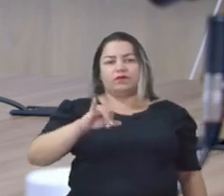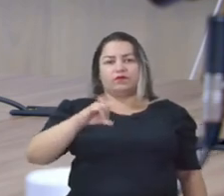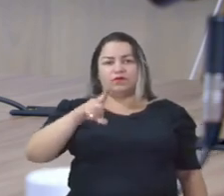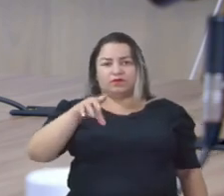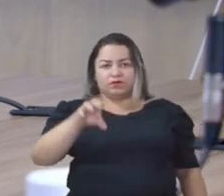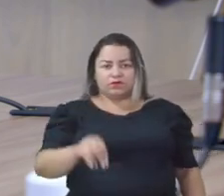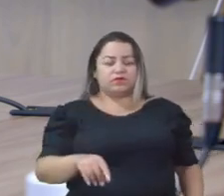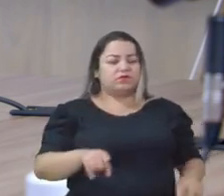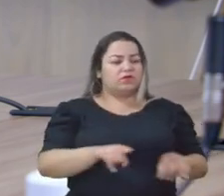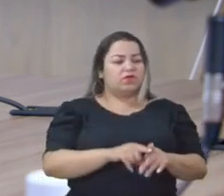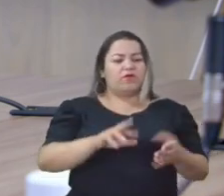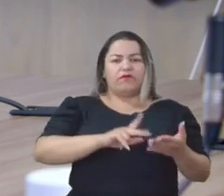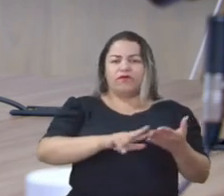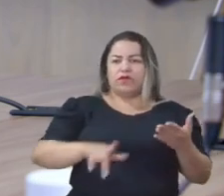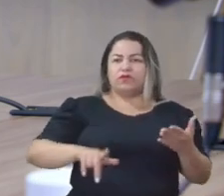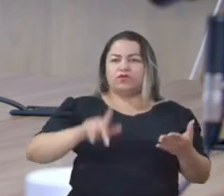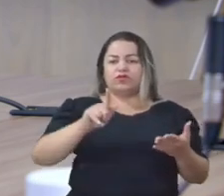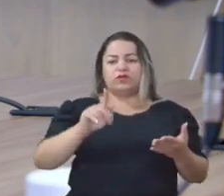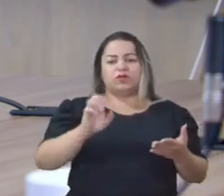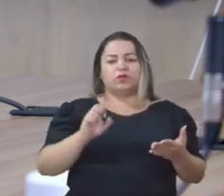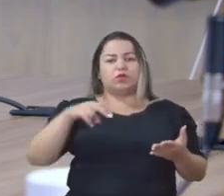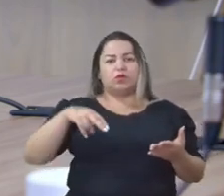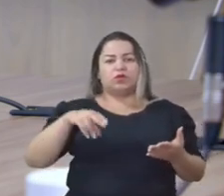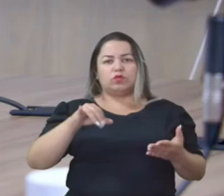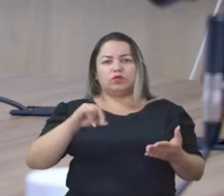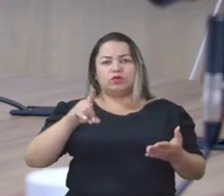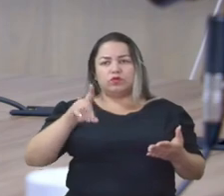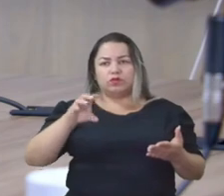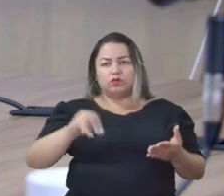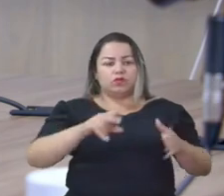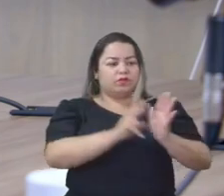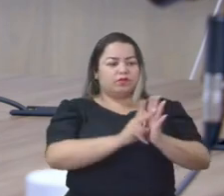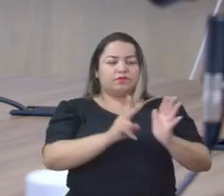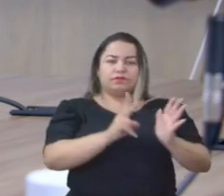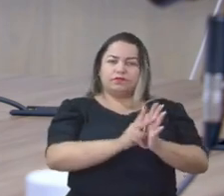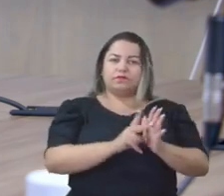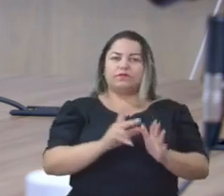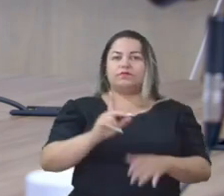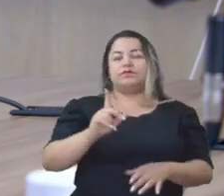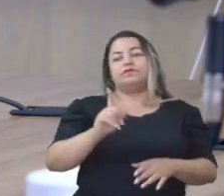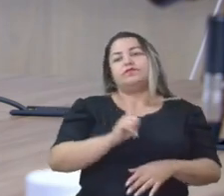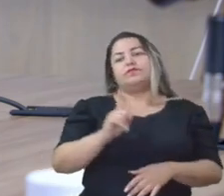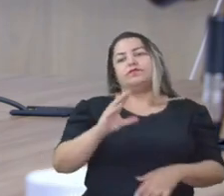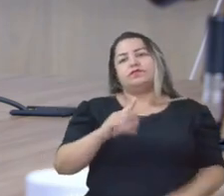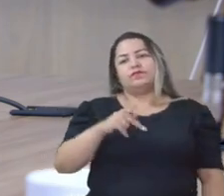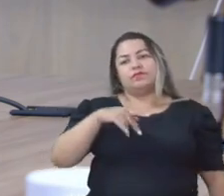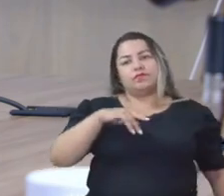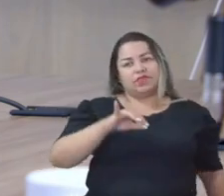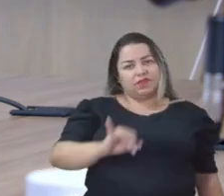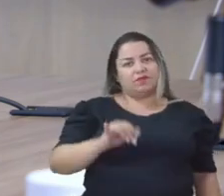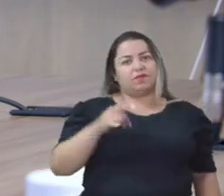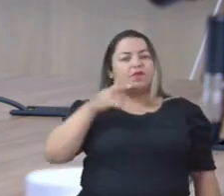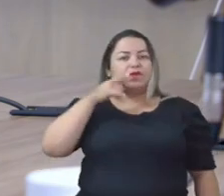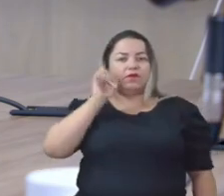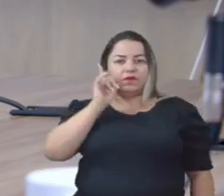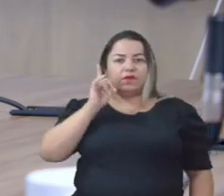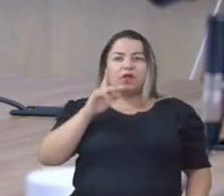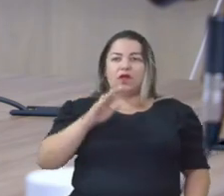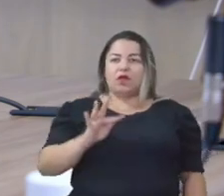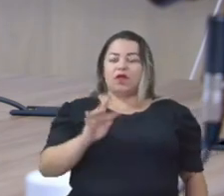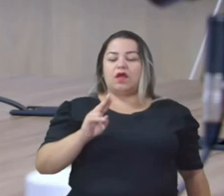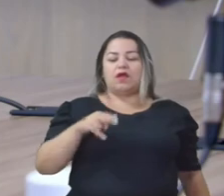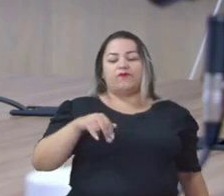vários genocídios relatados dos povos indígenas. Teve a CPI, que posteriormente deu lugar à